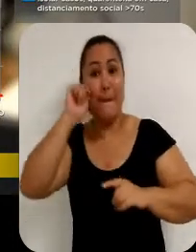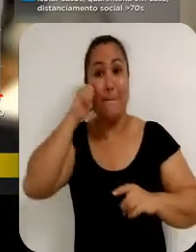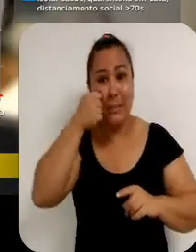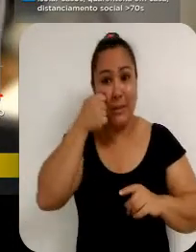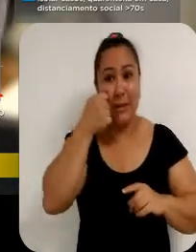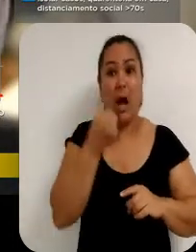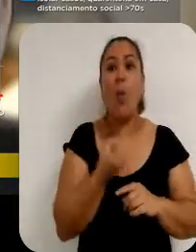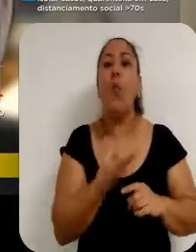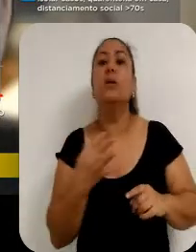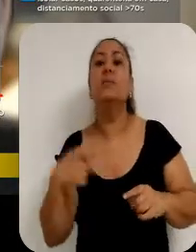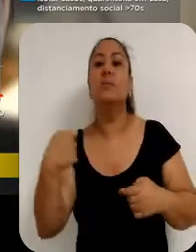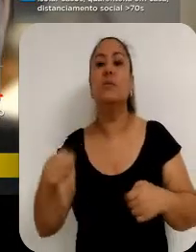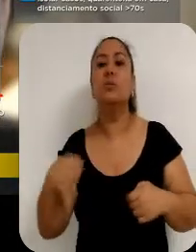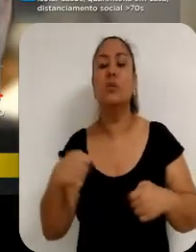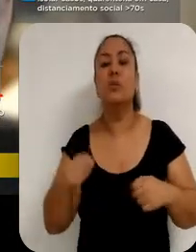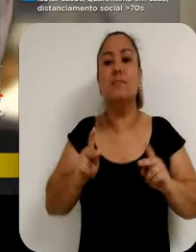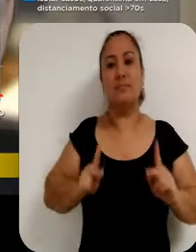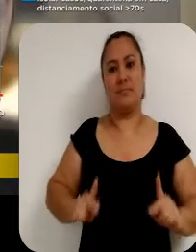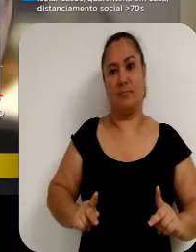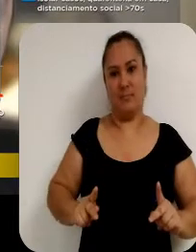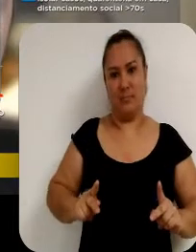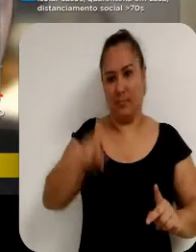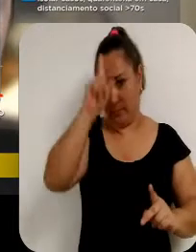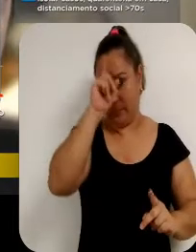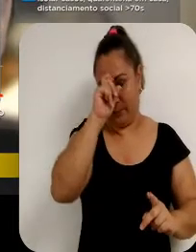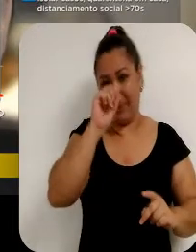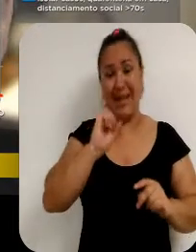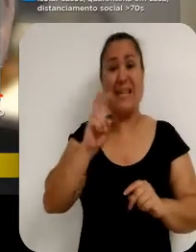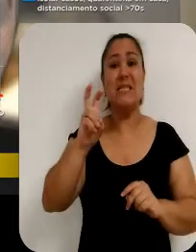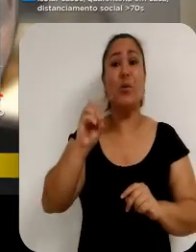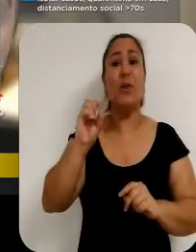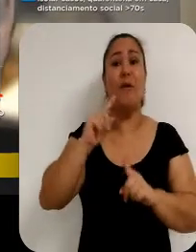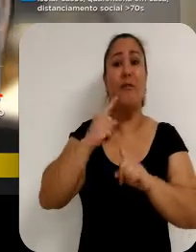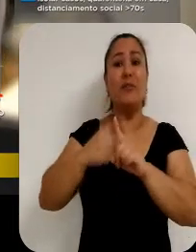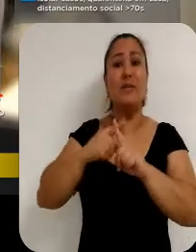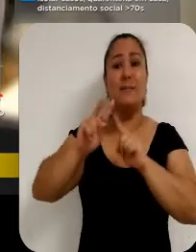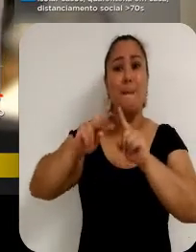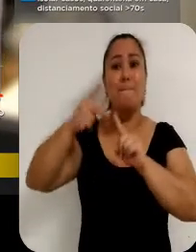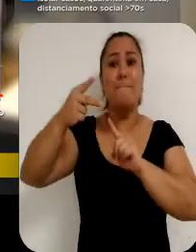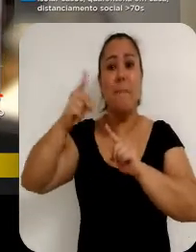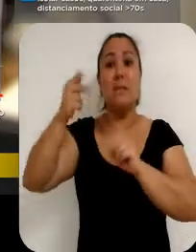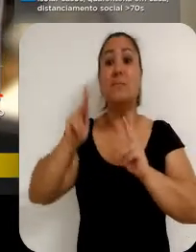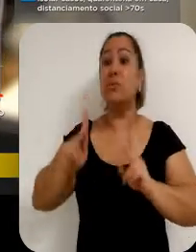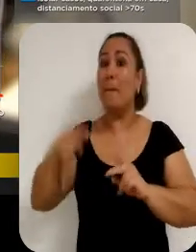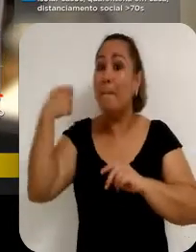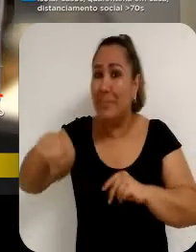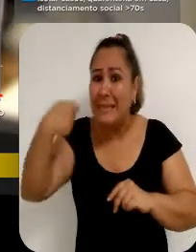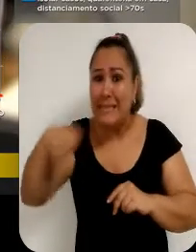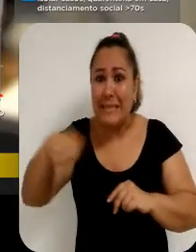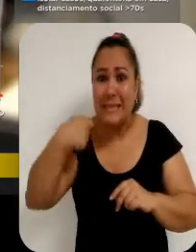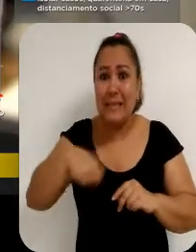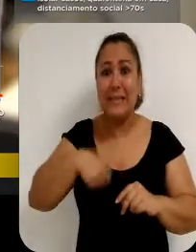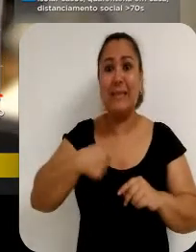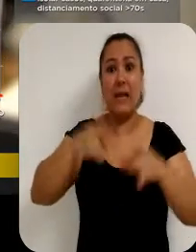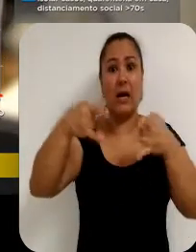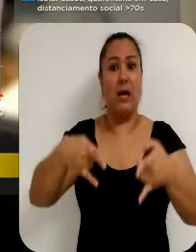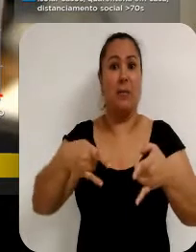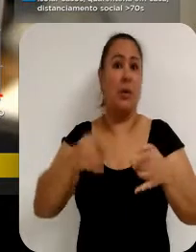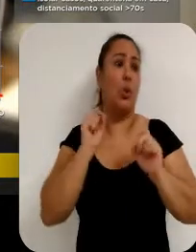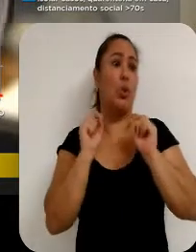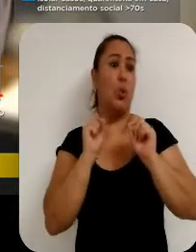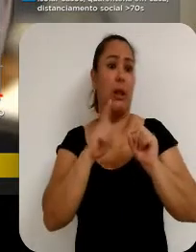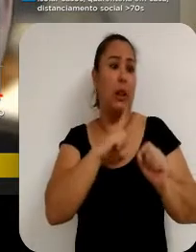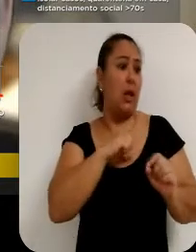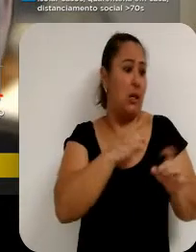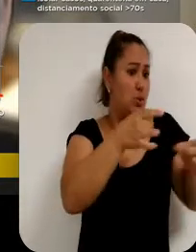São pelo menos 50 vezes mais pessoas precisando de leitos hospitalares do que leitos disponíveis. Ou seja, o